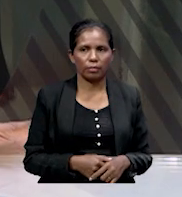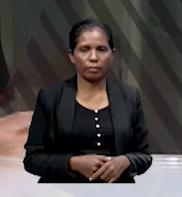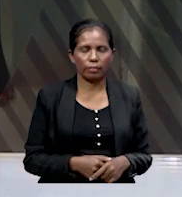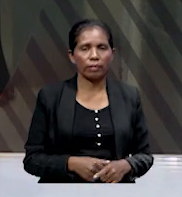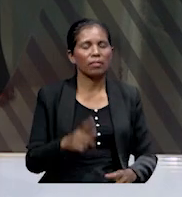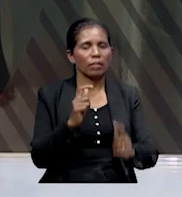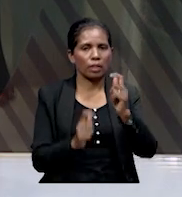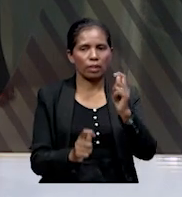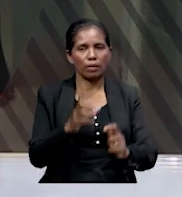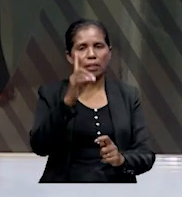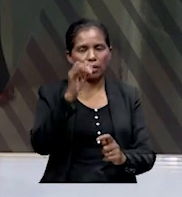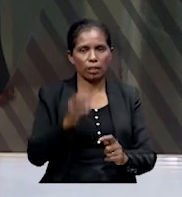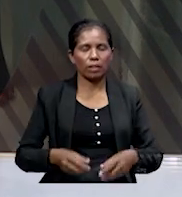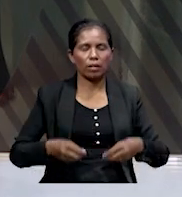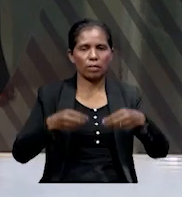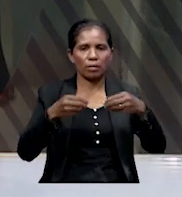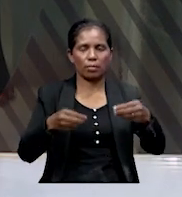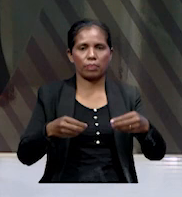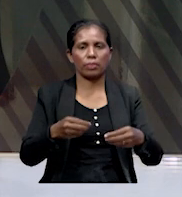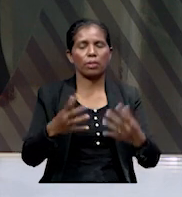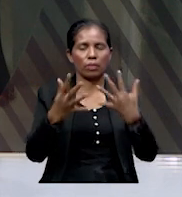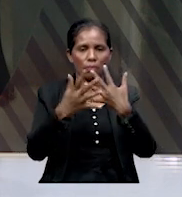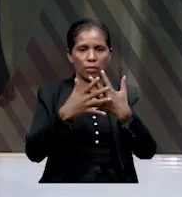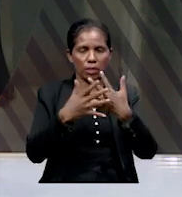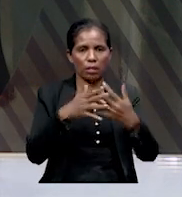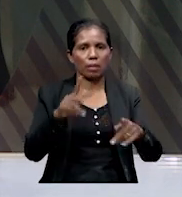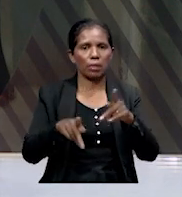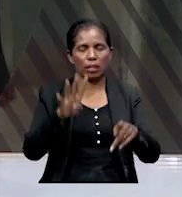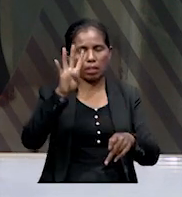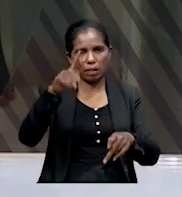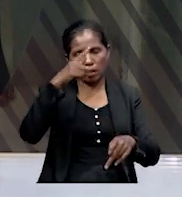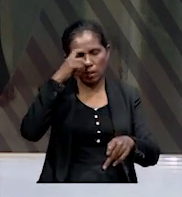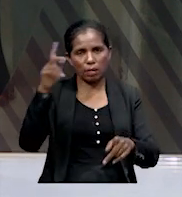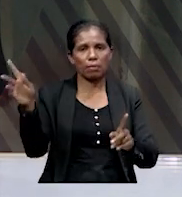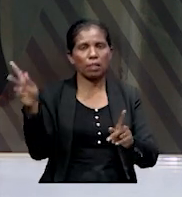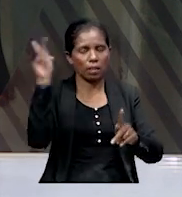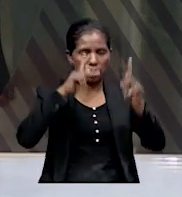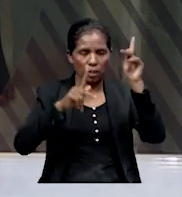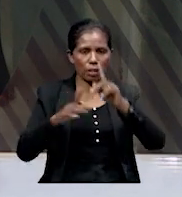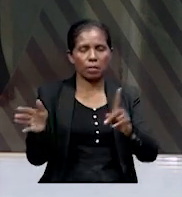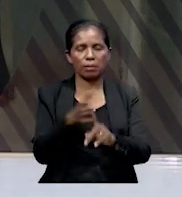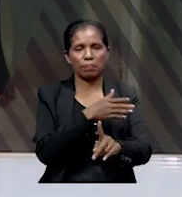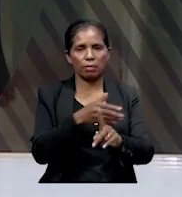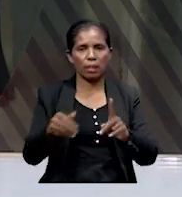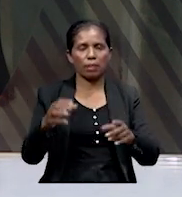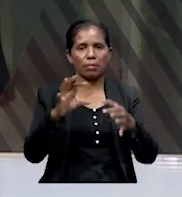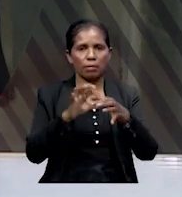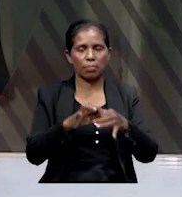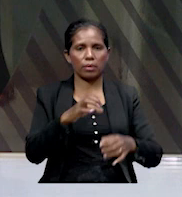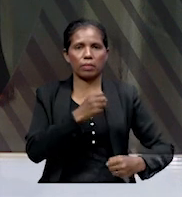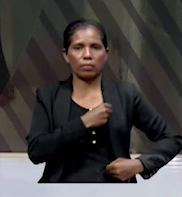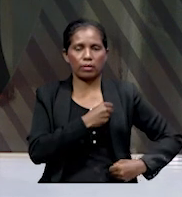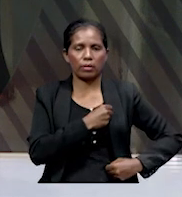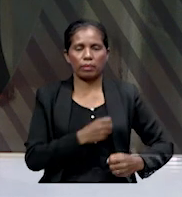Tribunal Distrital Dili aplica prisão preventiva para suspeito na Inhat, também caso Baco, membro FF de Tele.